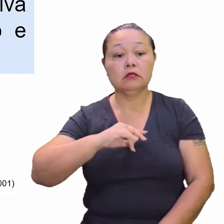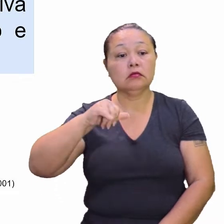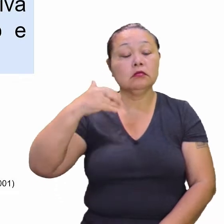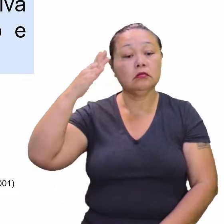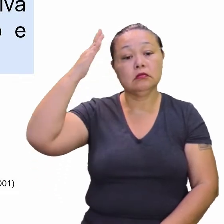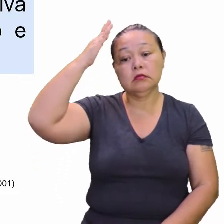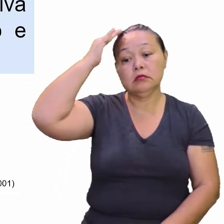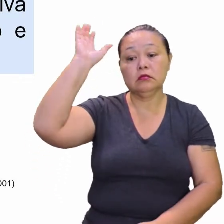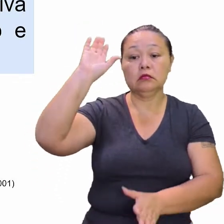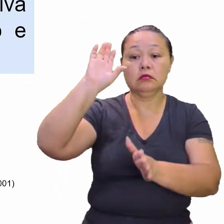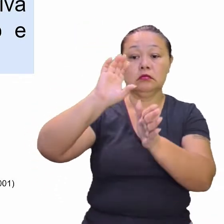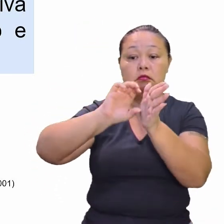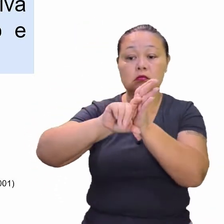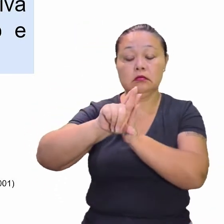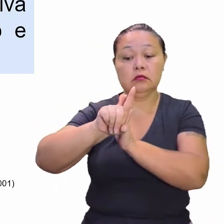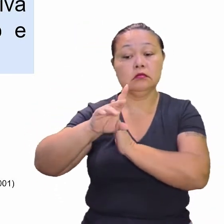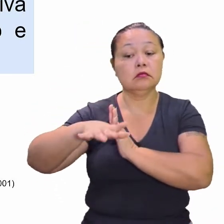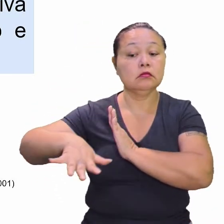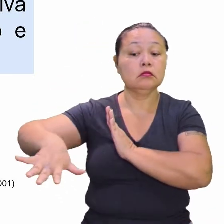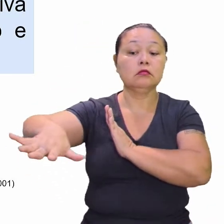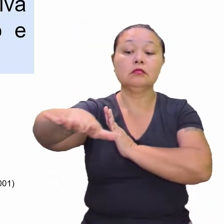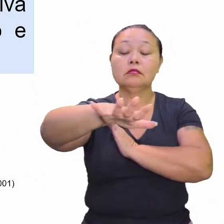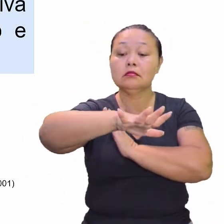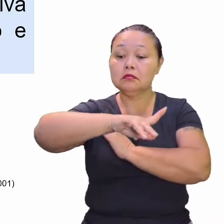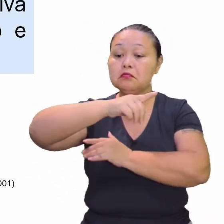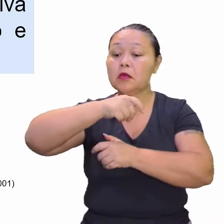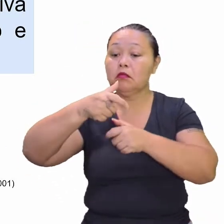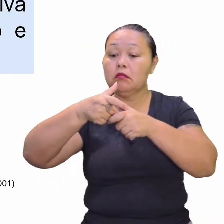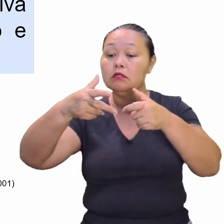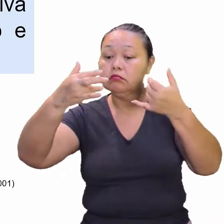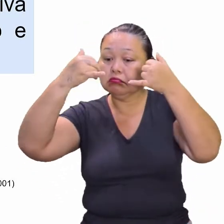de Rondônia, galera, ok?